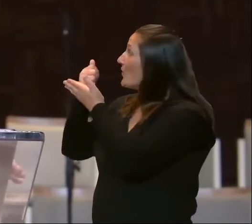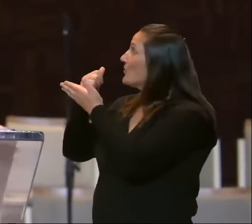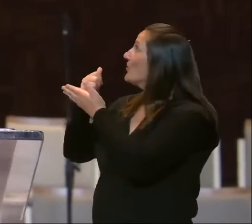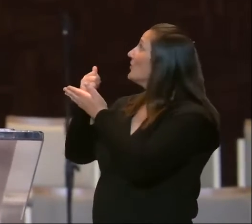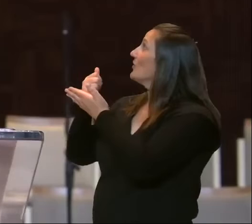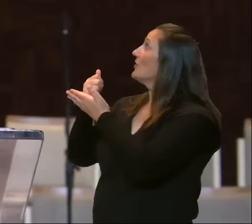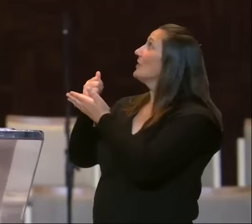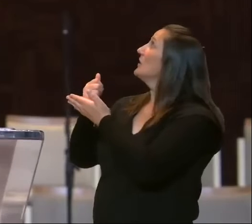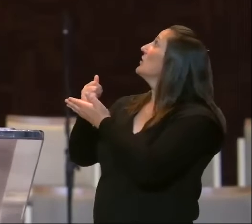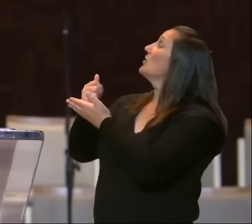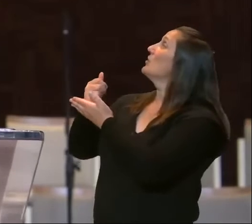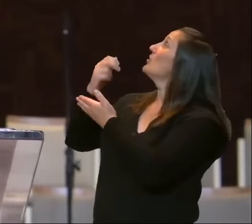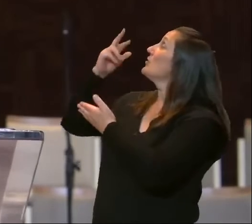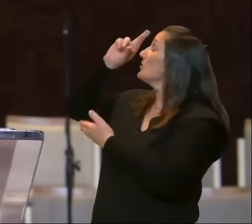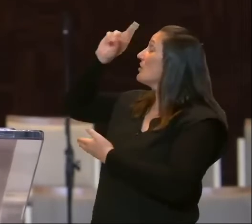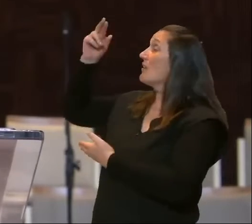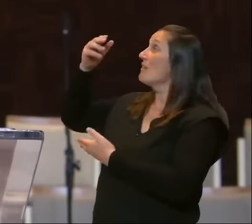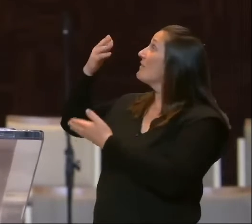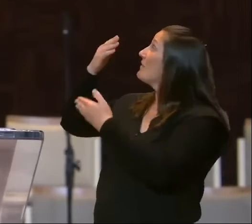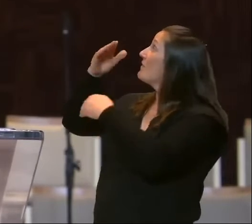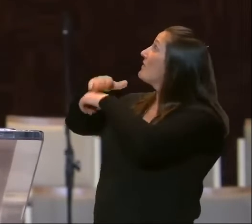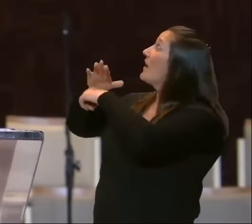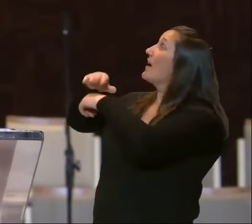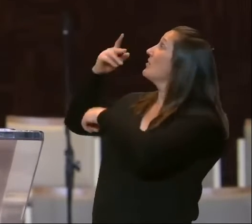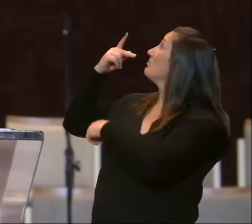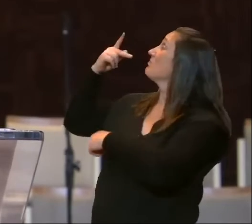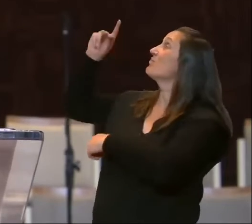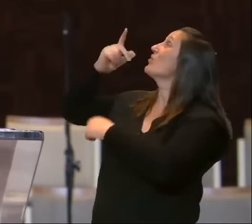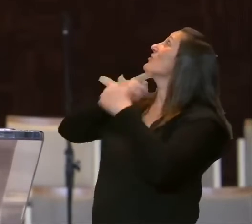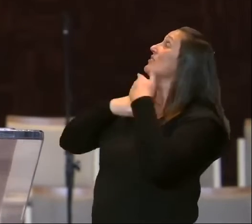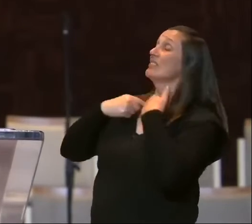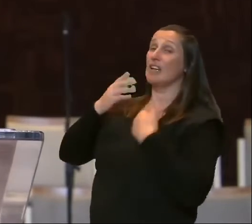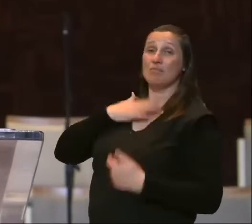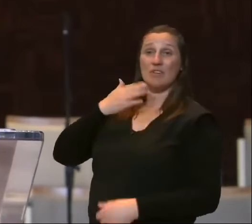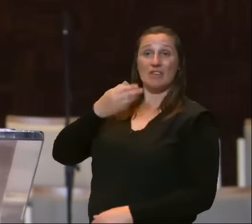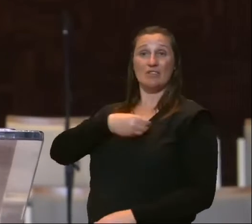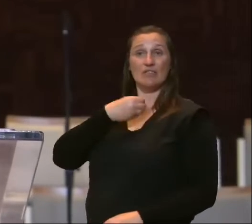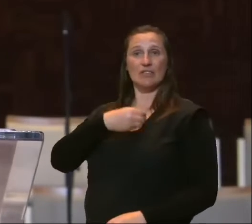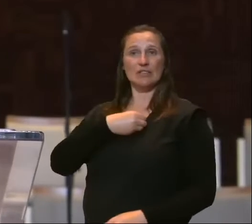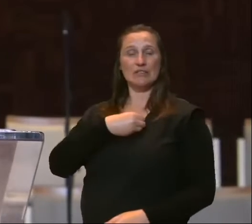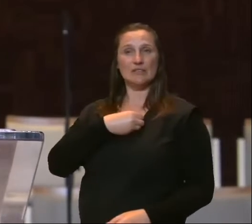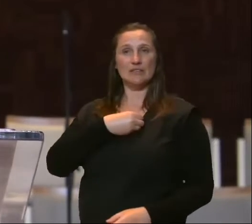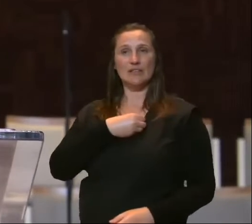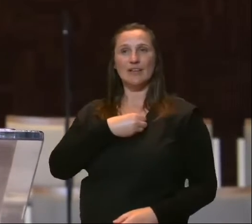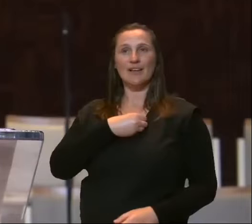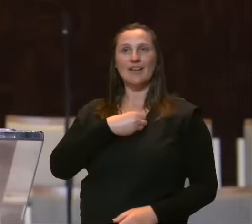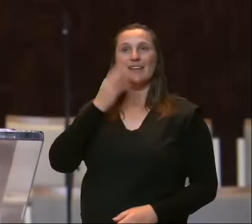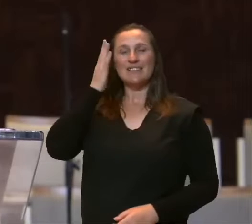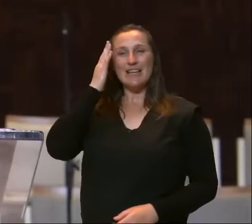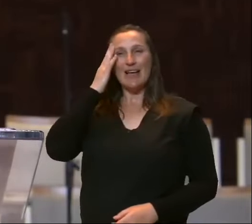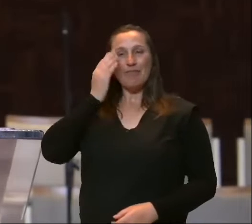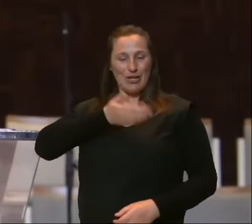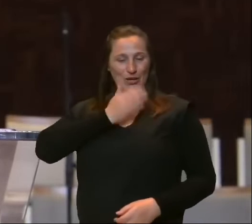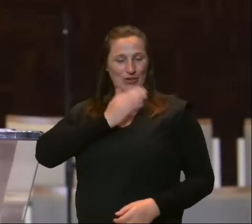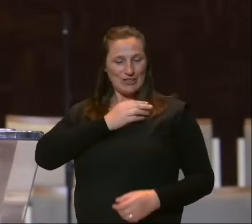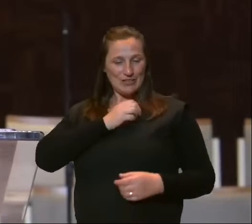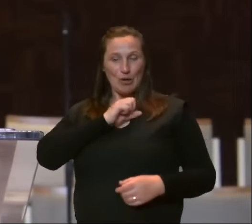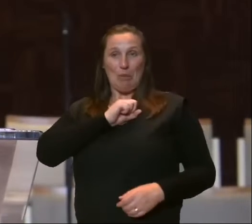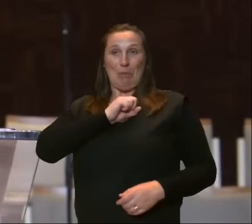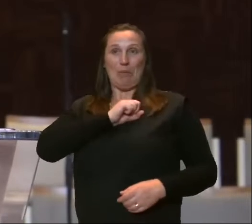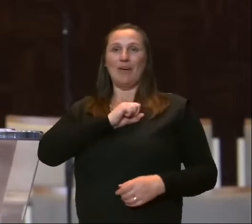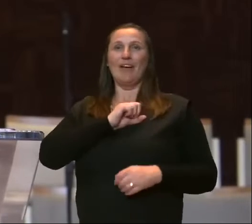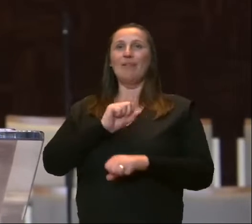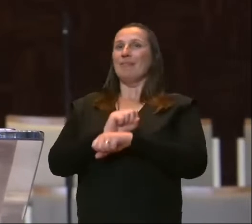onde o Senhor quiser, o Senhor faz o que o Senhor quiser, a minha vida é tua, eu entreguei para ti. Meu irmão, foi embora, taquicardia, dor no peito, passou